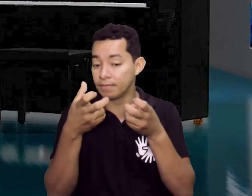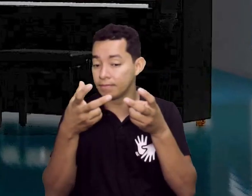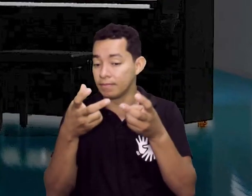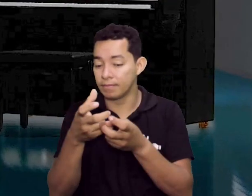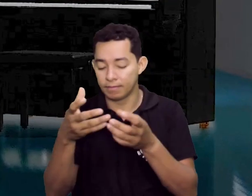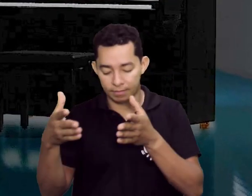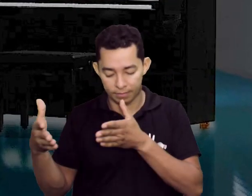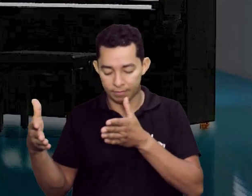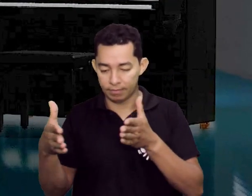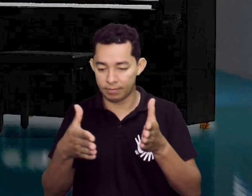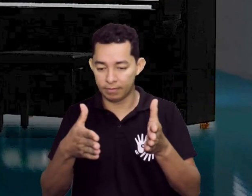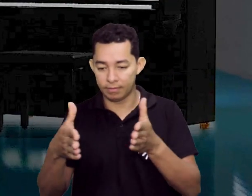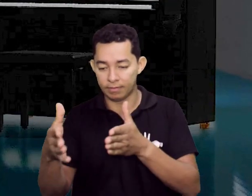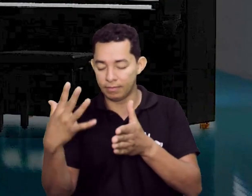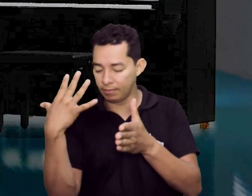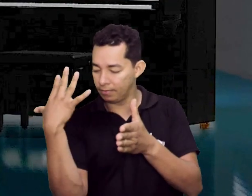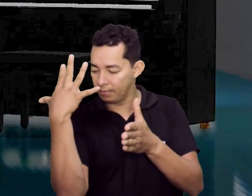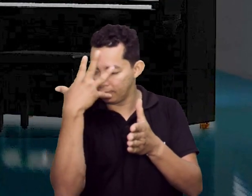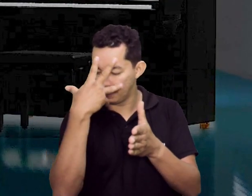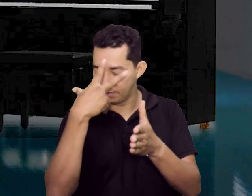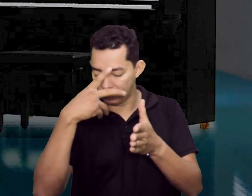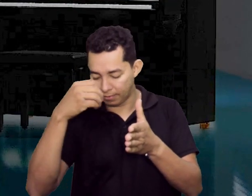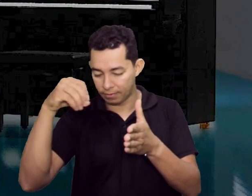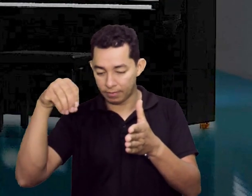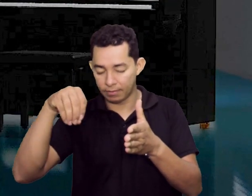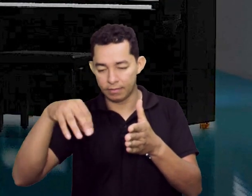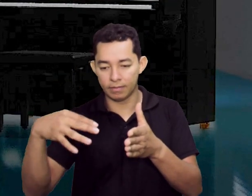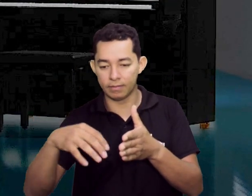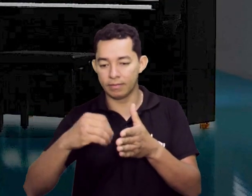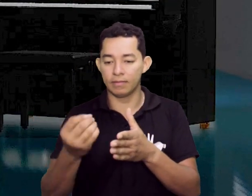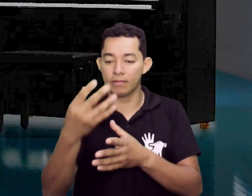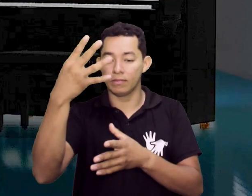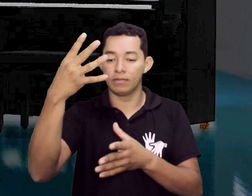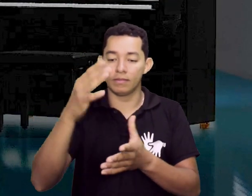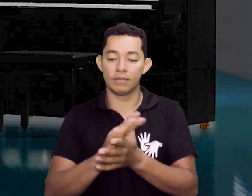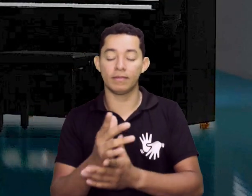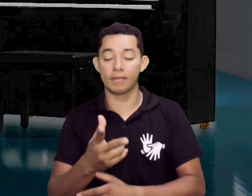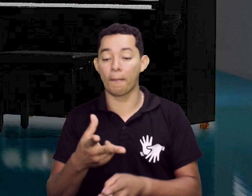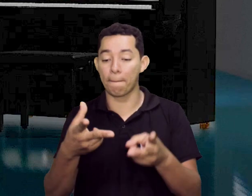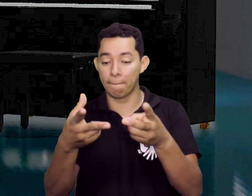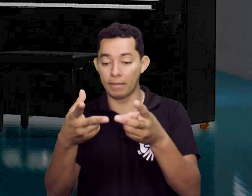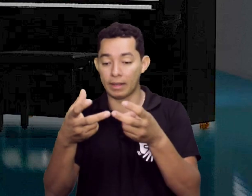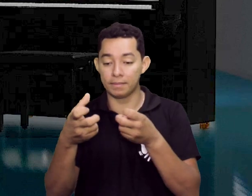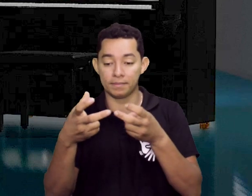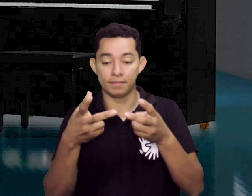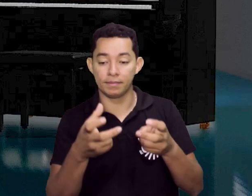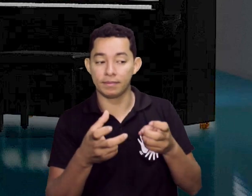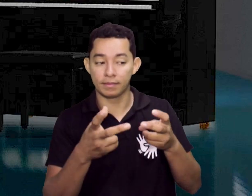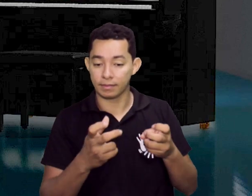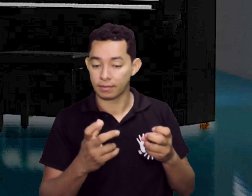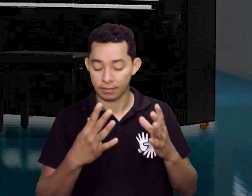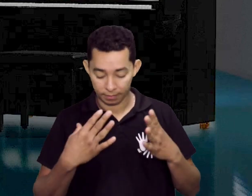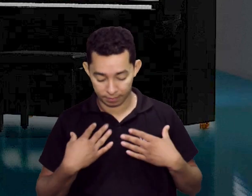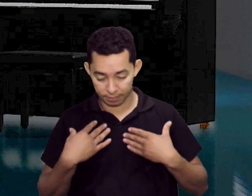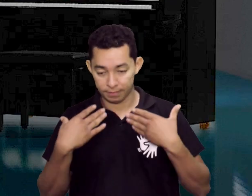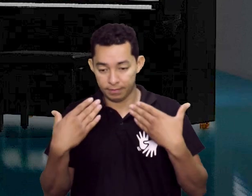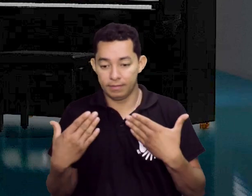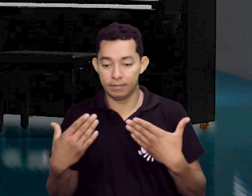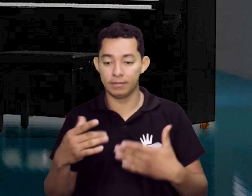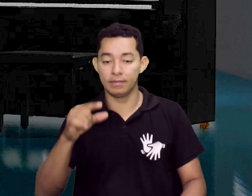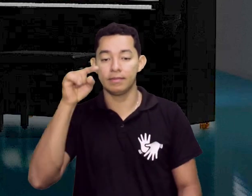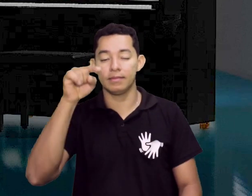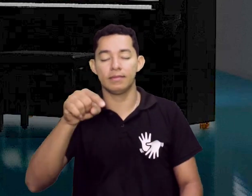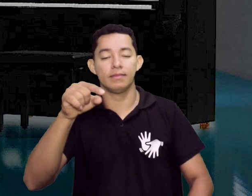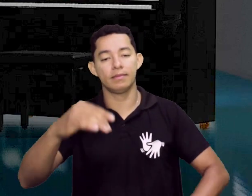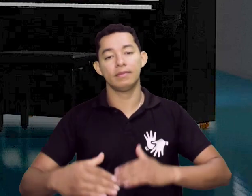Perceba que a beleza é um caminho de luz. Perceba que a